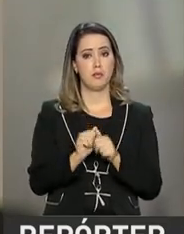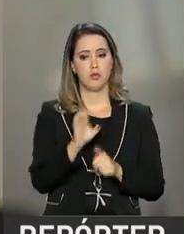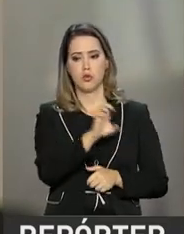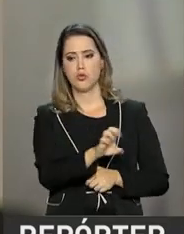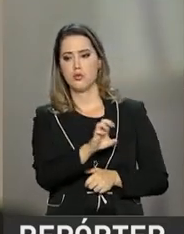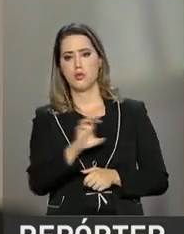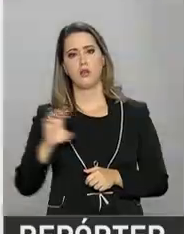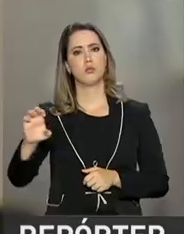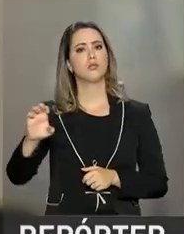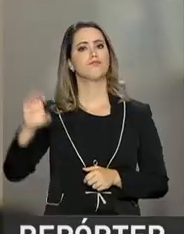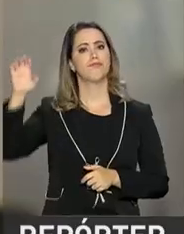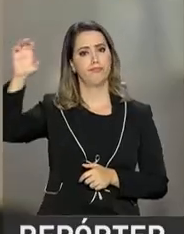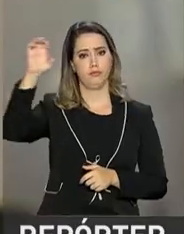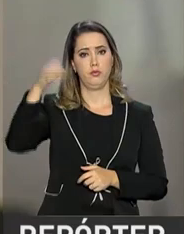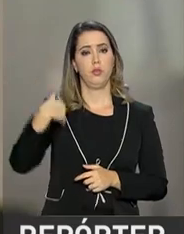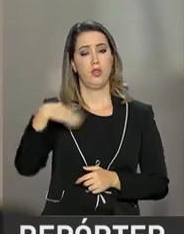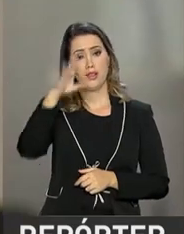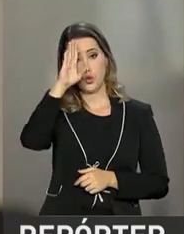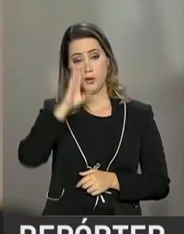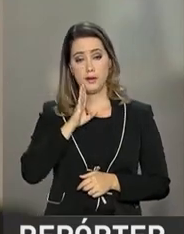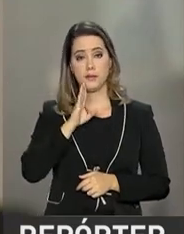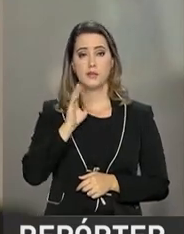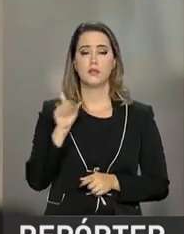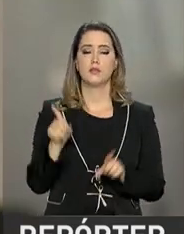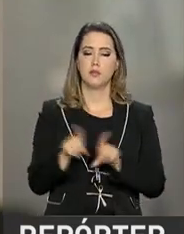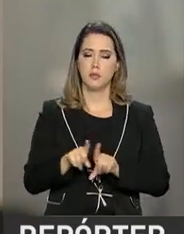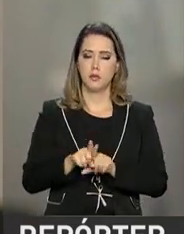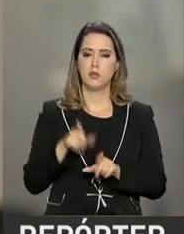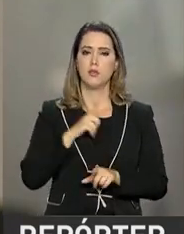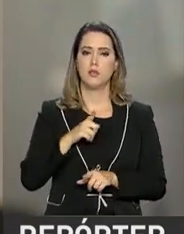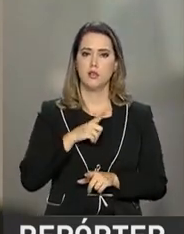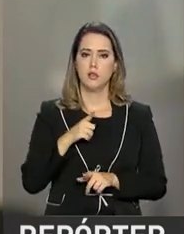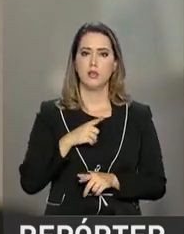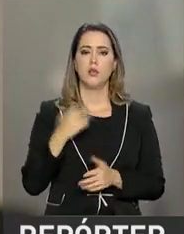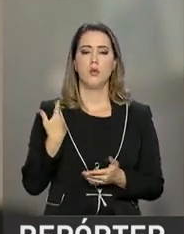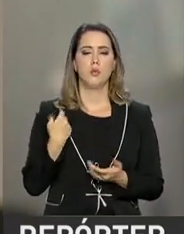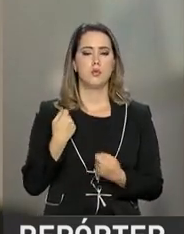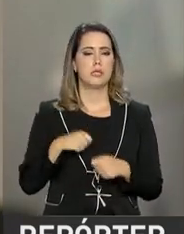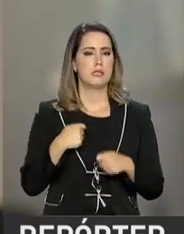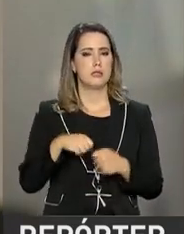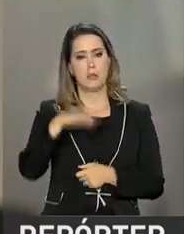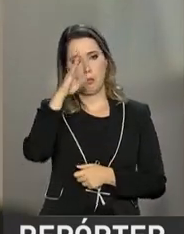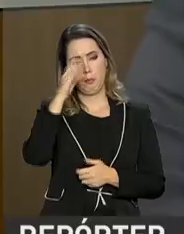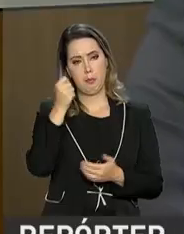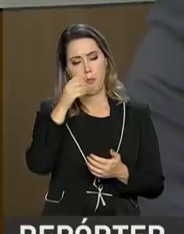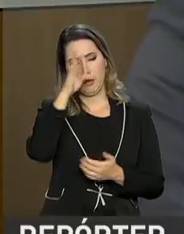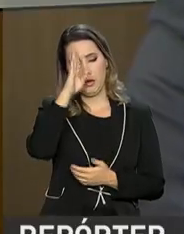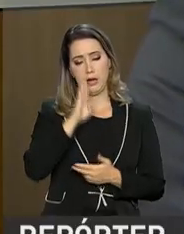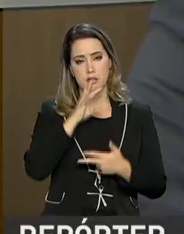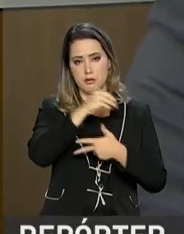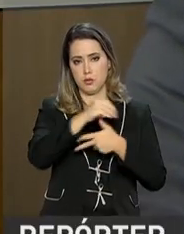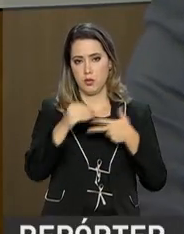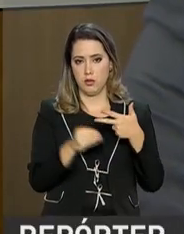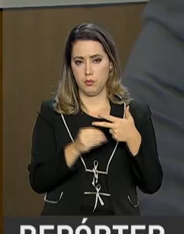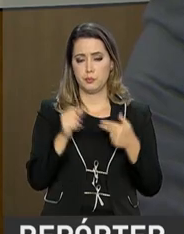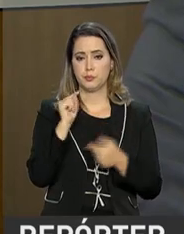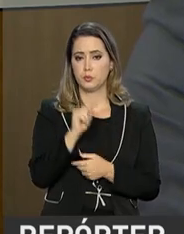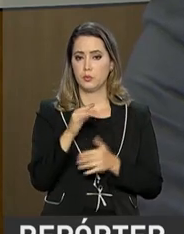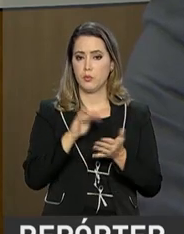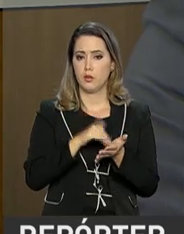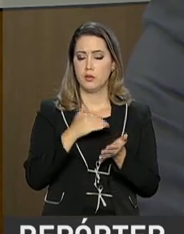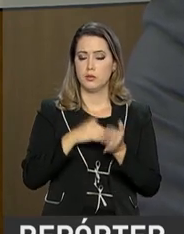gratuitas e quem tem identidade jovem também têm isenção da taxa de inscrição do enem a secretaria deve